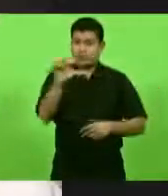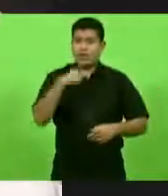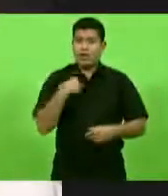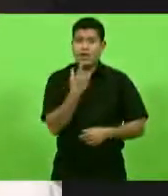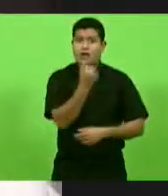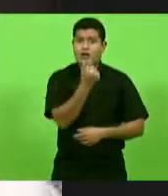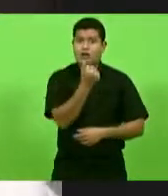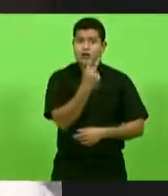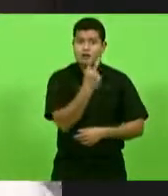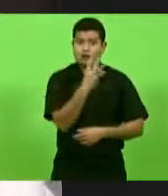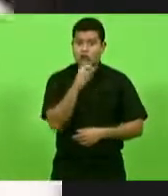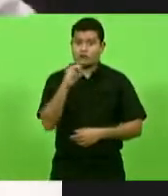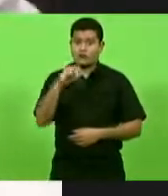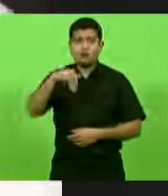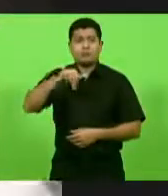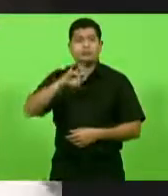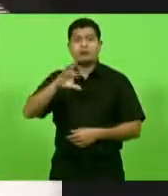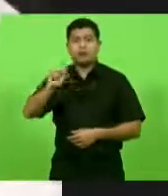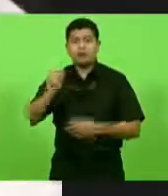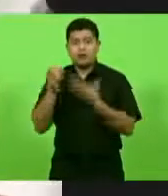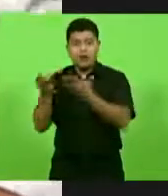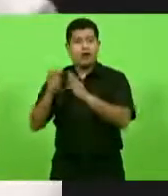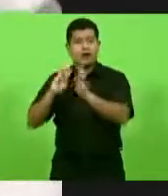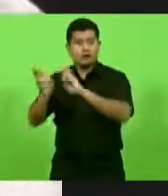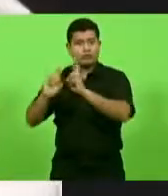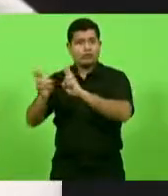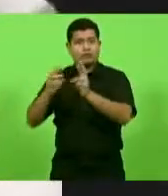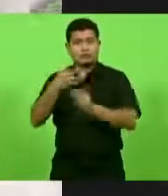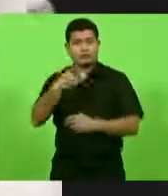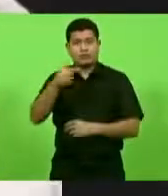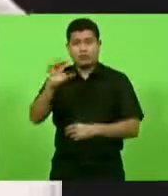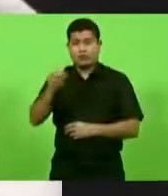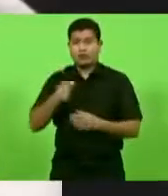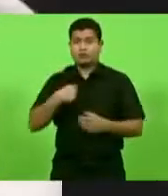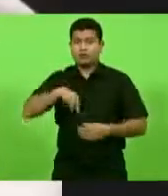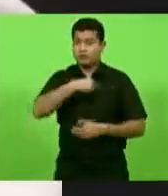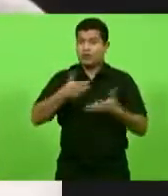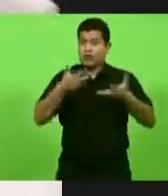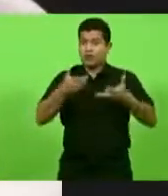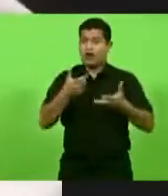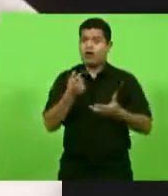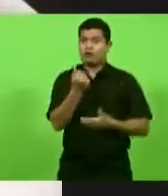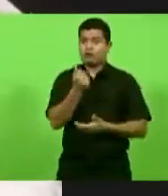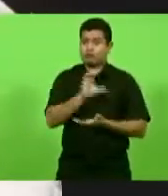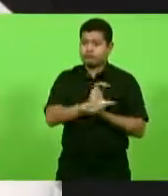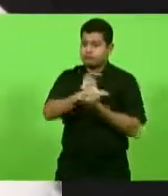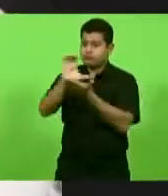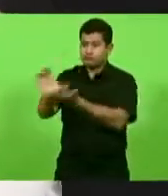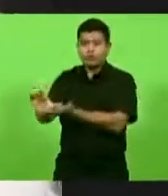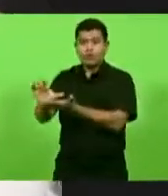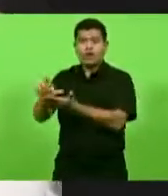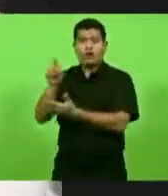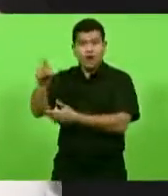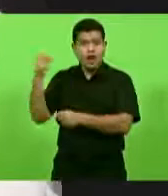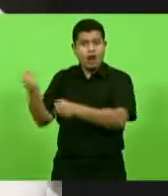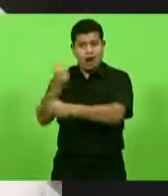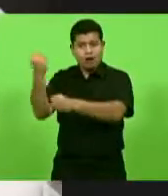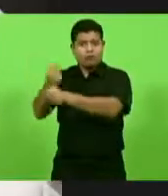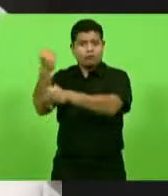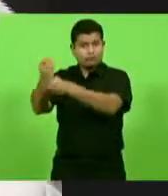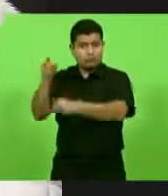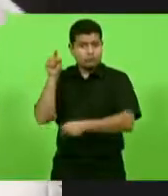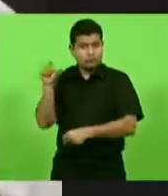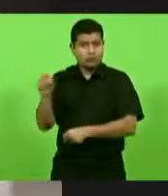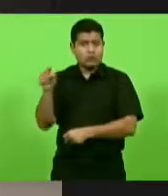200 milhões a 470. E a gente quer esses 200 milhões na conta de quem vai fazer a obra.